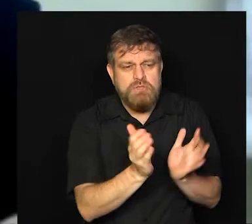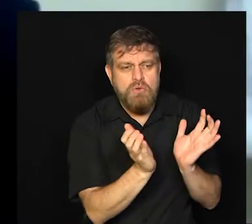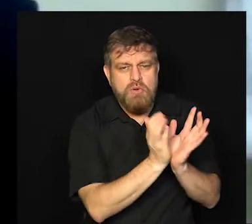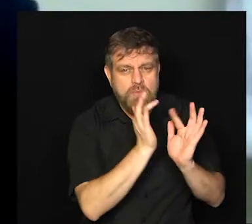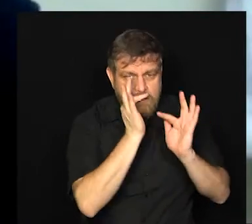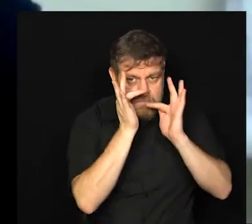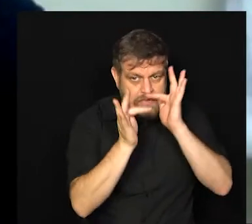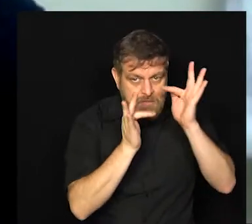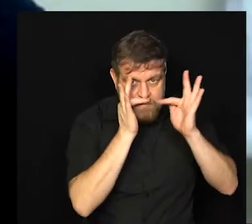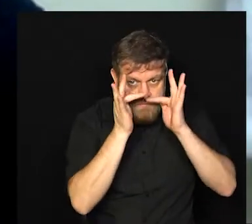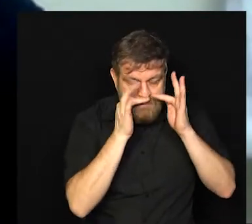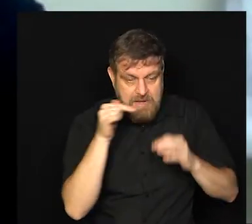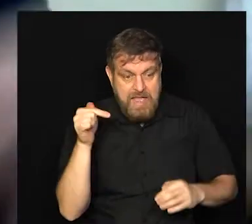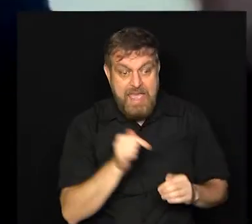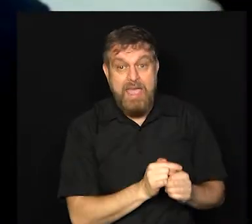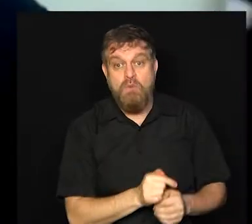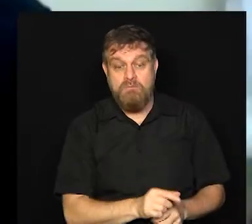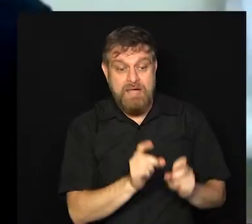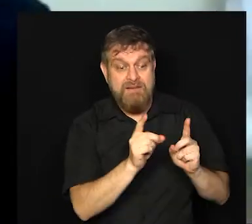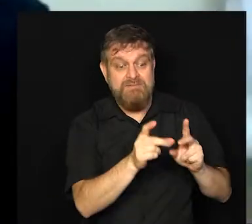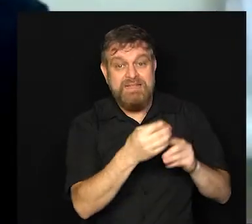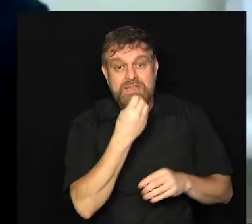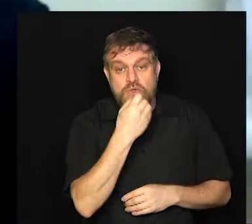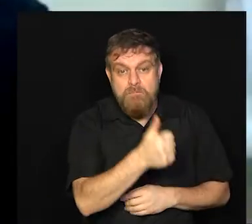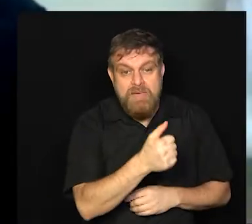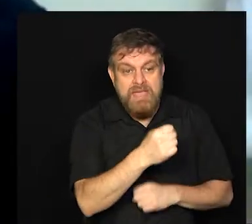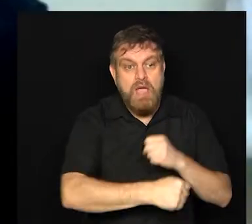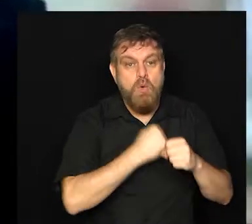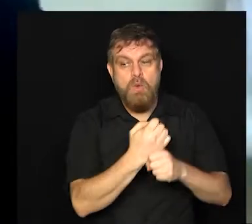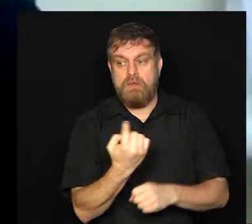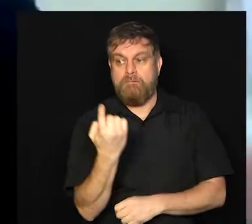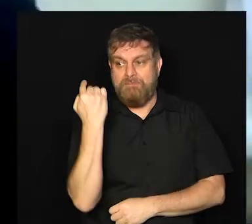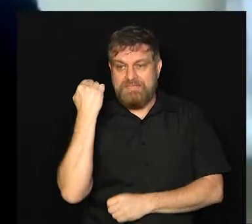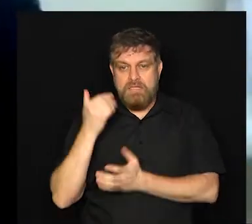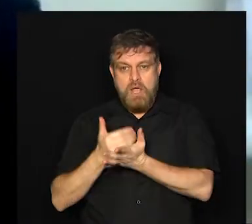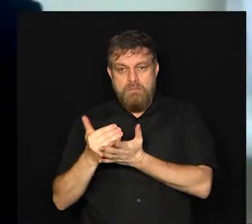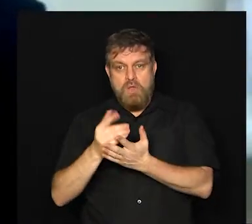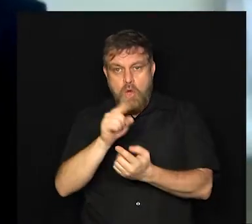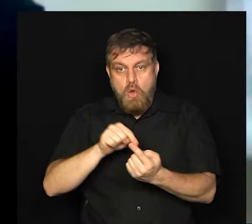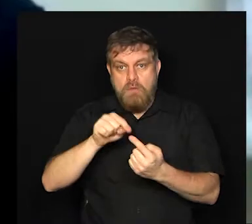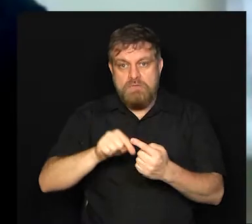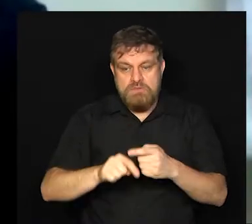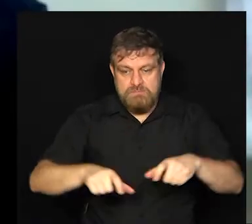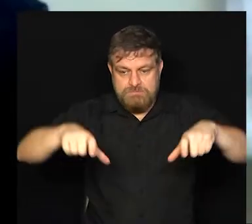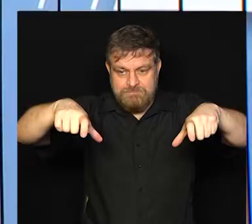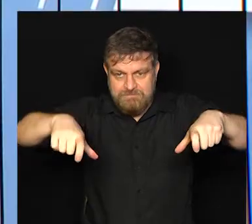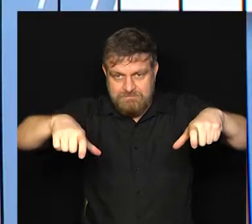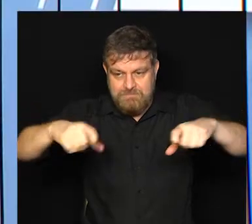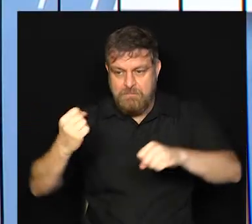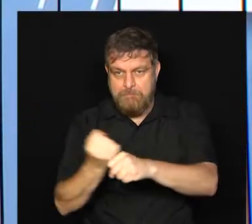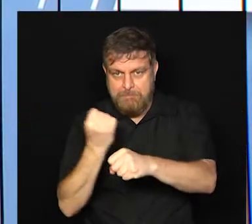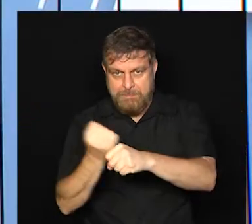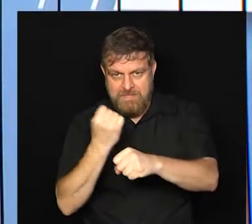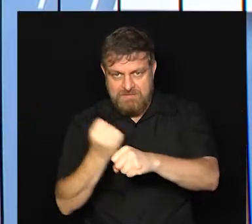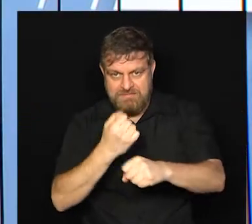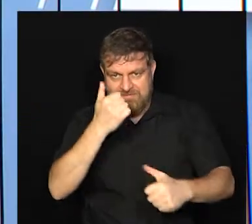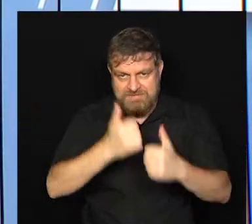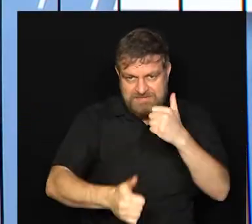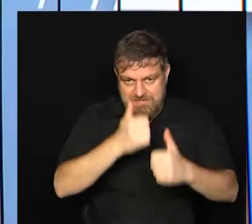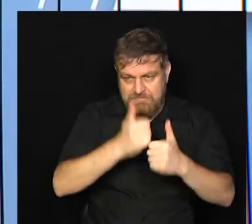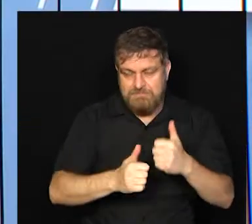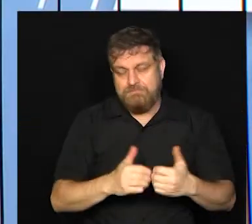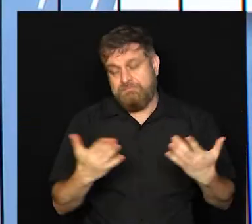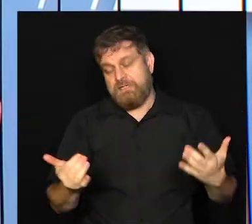Primavera, que a gente chama de Bazar do Bem. Nós começamos o ano passado com o objetivo de construir uma quadra poliesportiva para as crianças. Eu lembro.